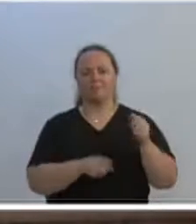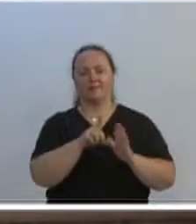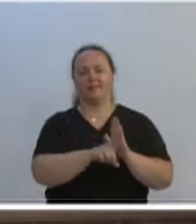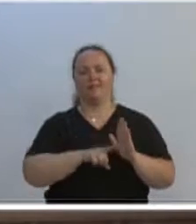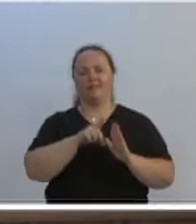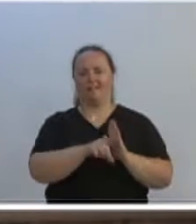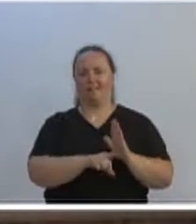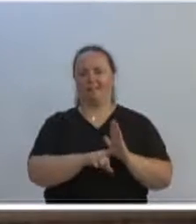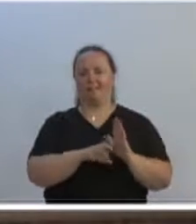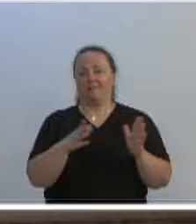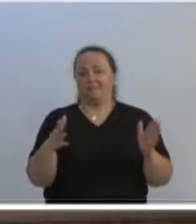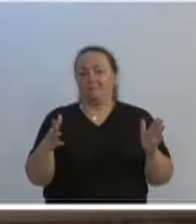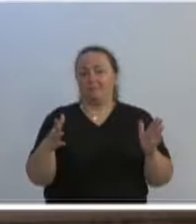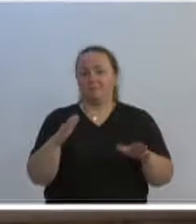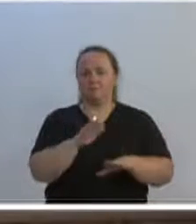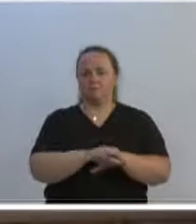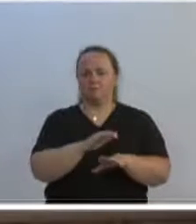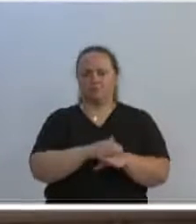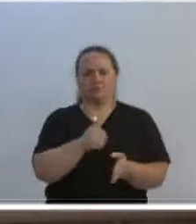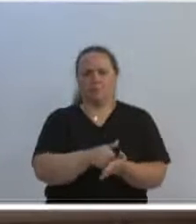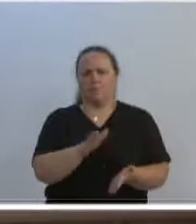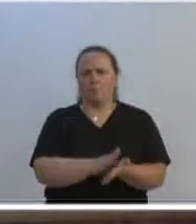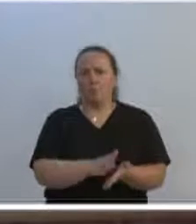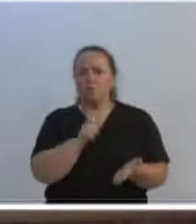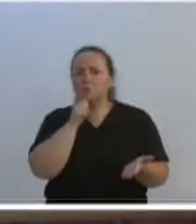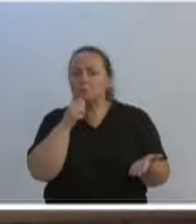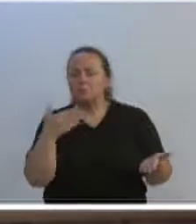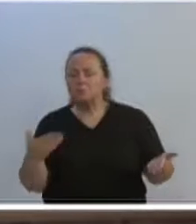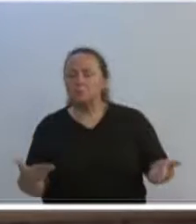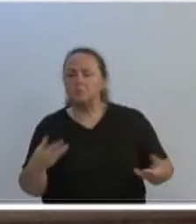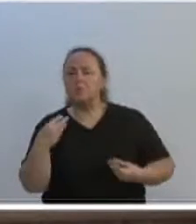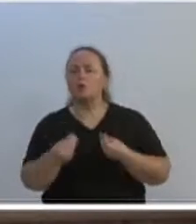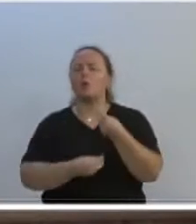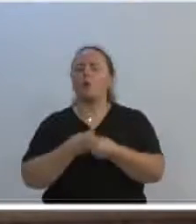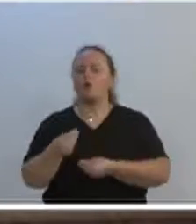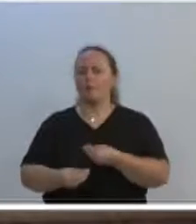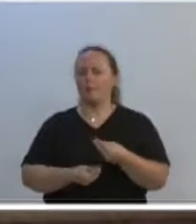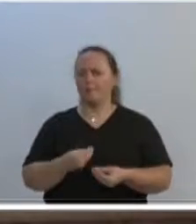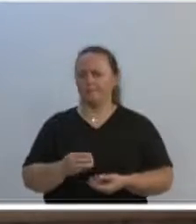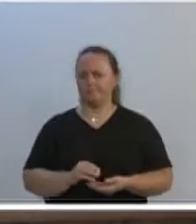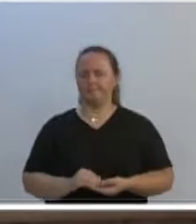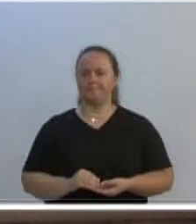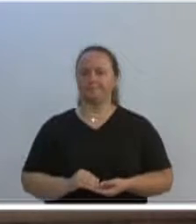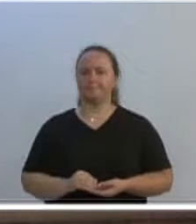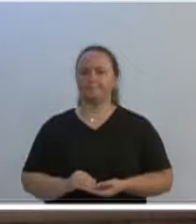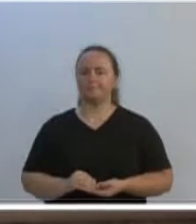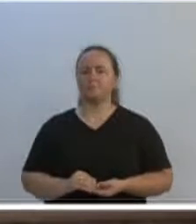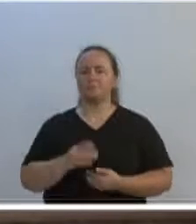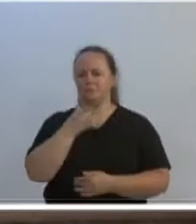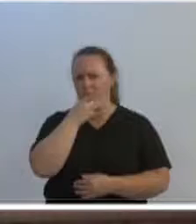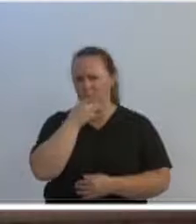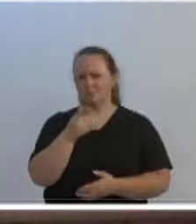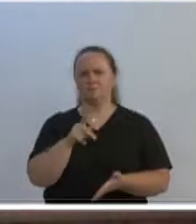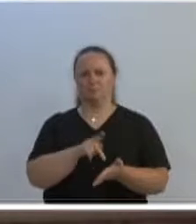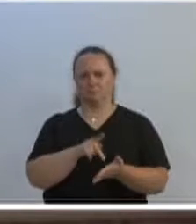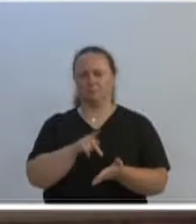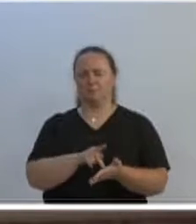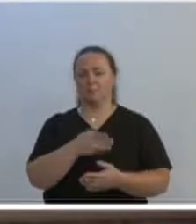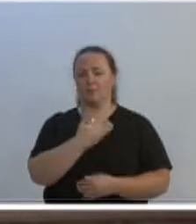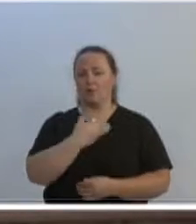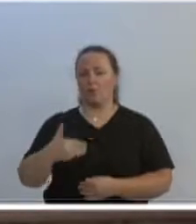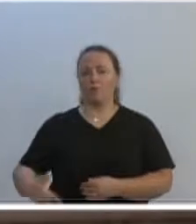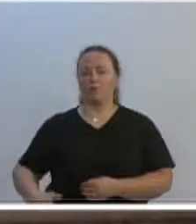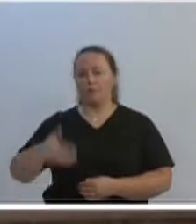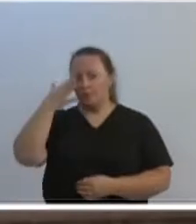motorista. Se for aplicar, vão aplicar multa, então. E aí, como é que vai ficar? Né? Então, eu acho que não podemos, se o governo entende,